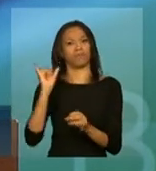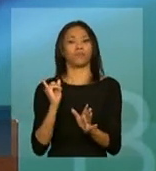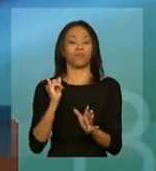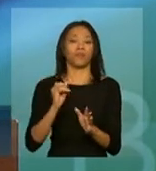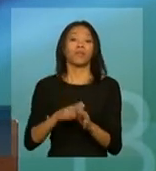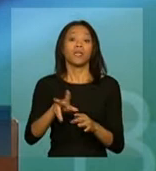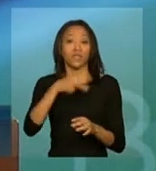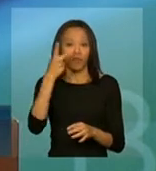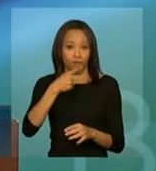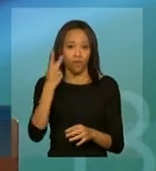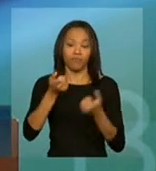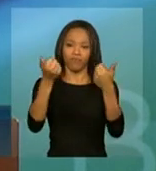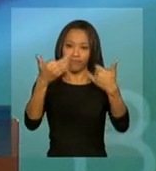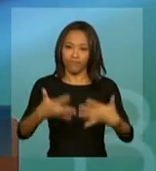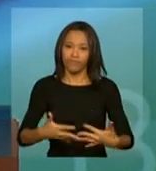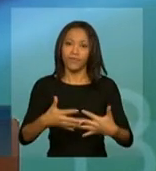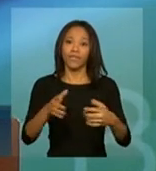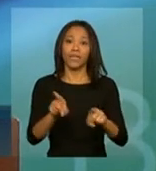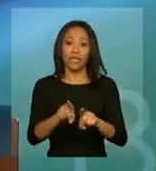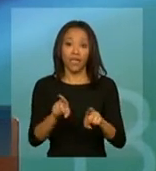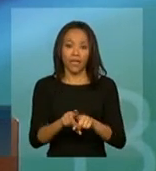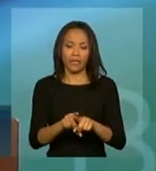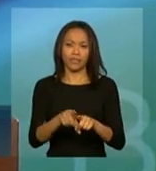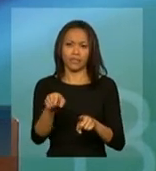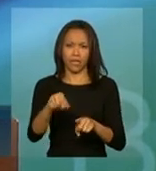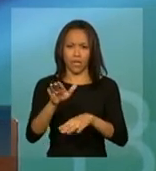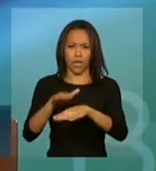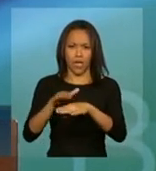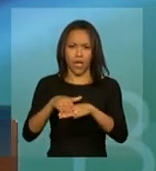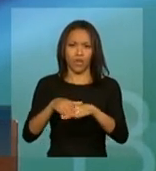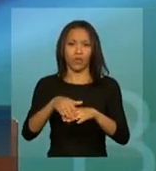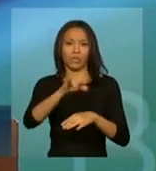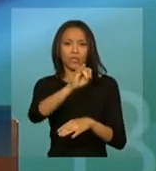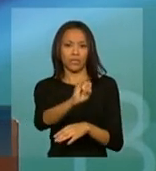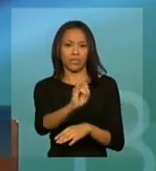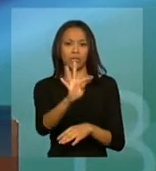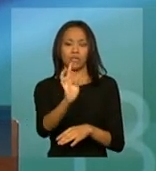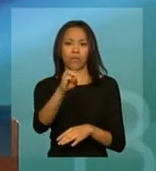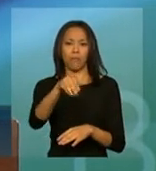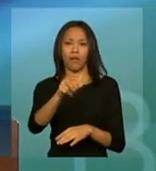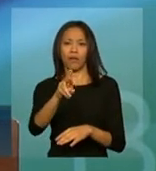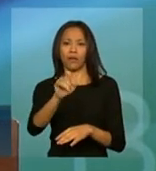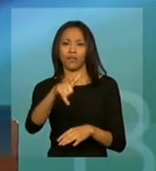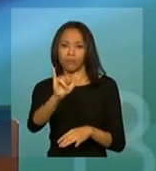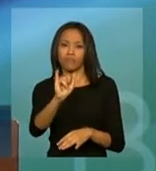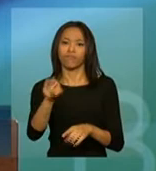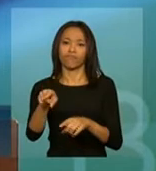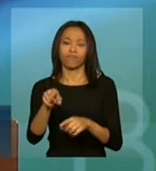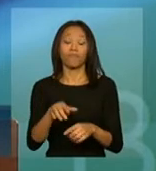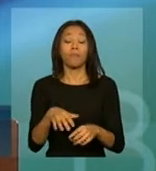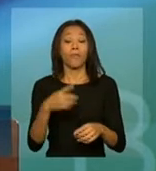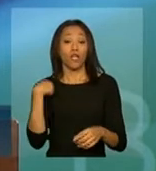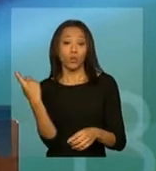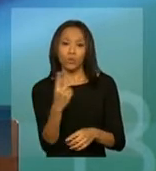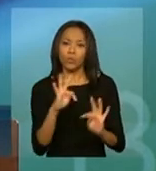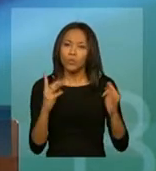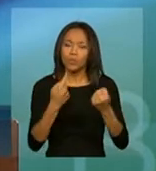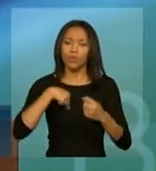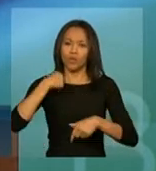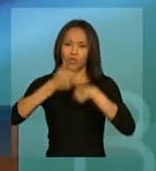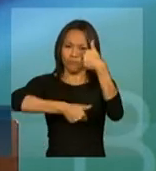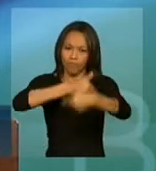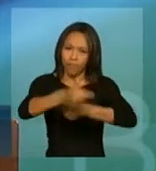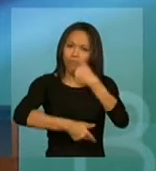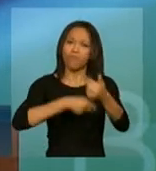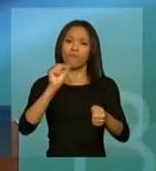embaixador Figueiredo e ministro, nessa carreira tão competente que é o nosso Itamaraty. Senhora Presidenta, tudo que estamos fazendo, tudo que estamos